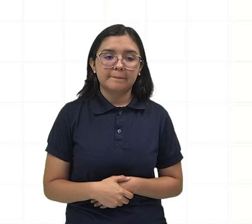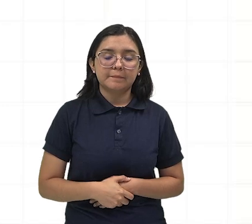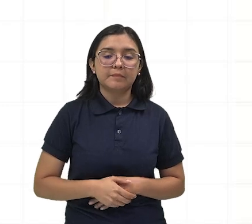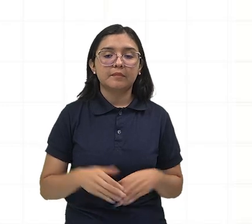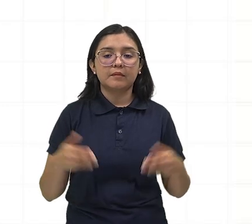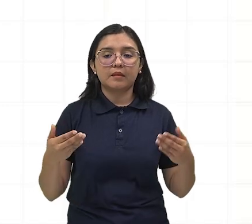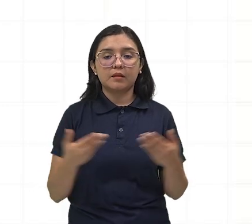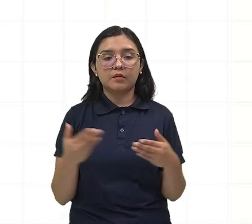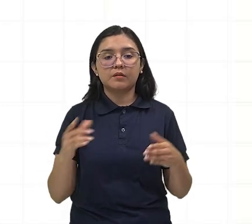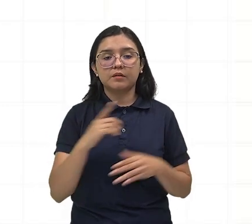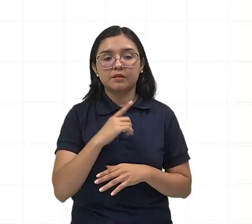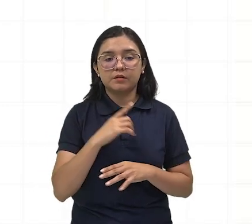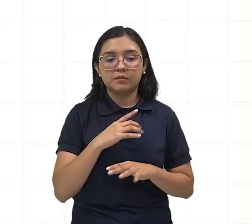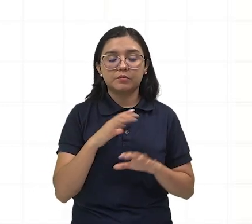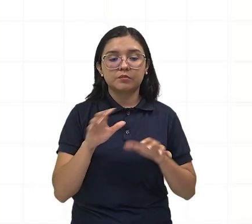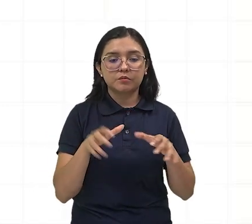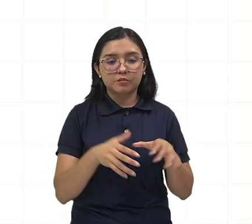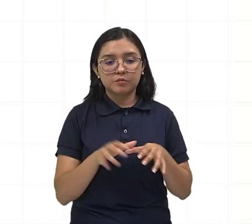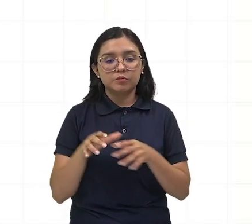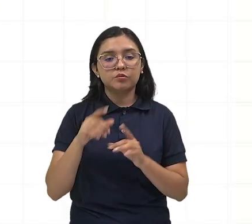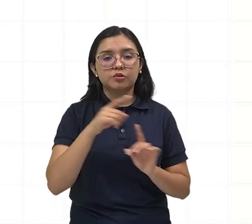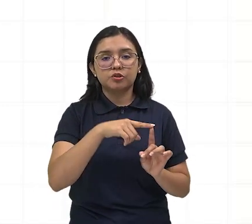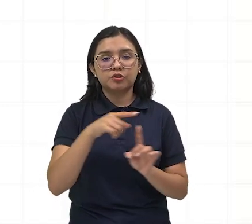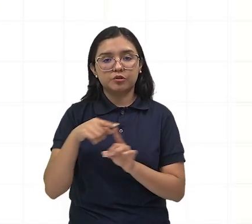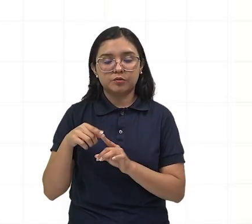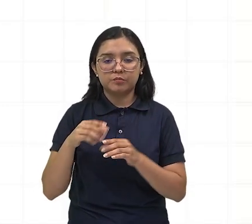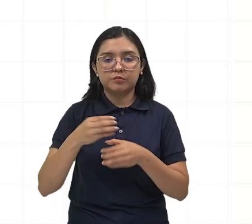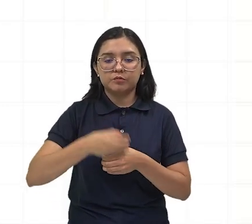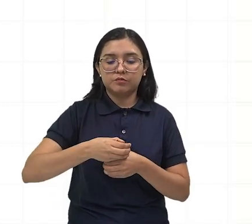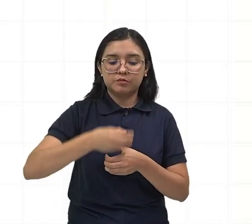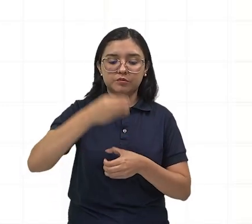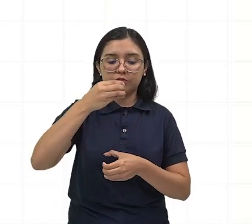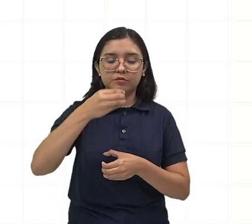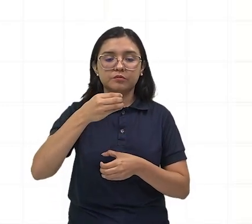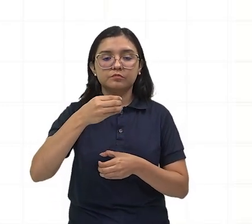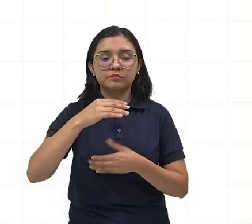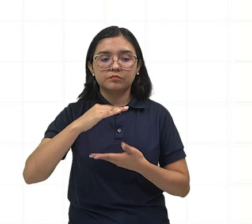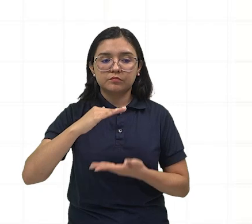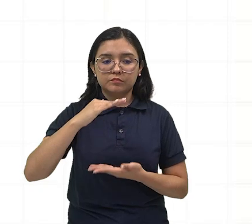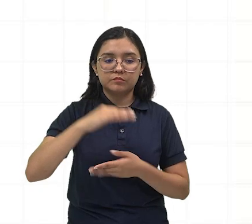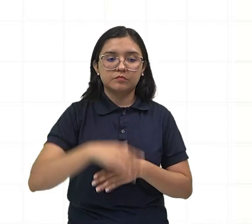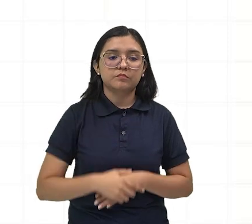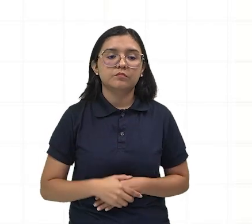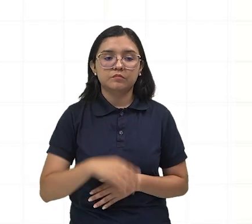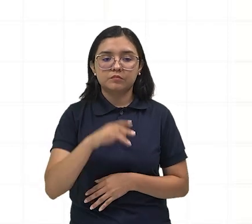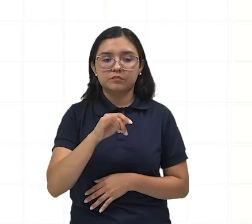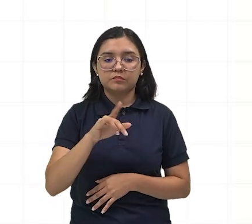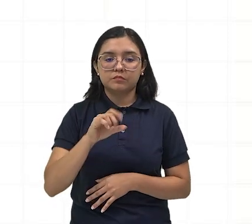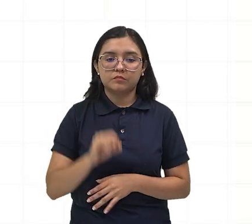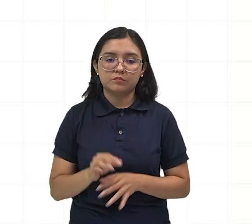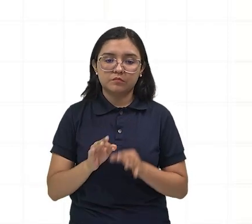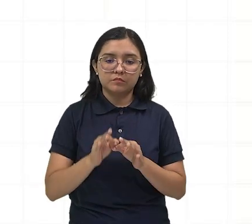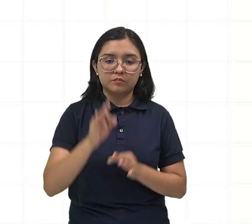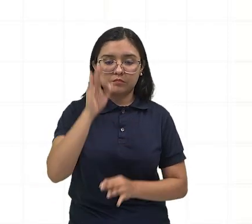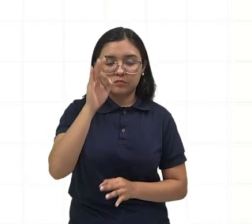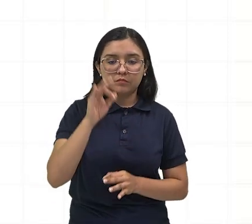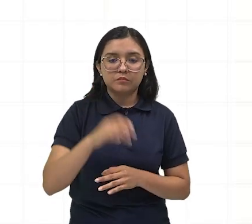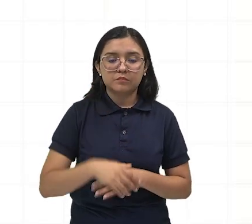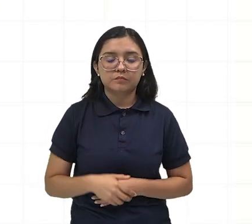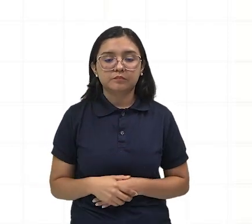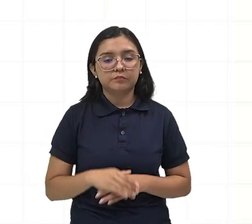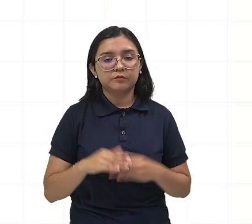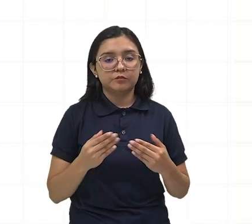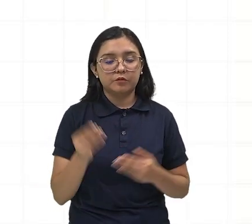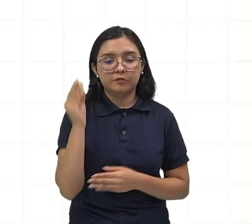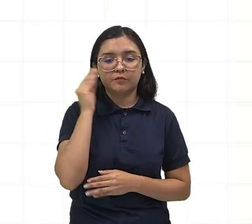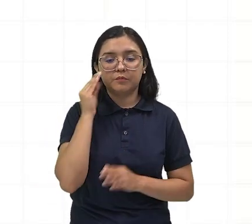E nós temos a classificação dos cilindros. O eixo de um cilindro é a reta determinada pelo centro das bases, que nós